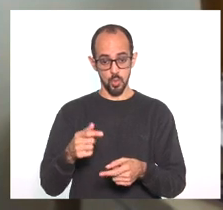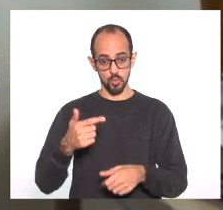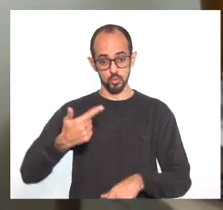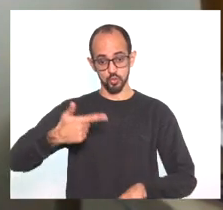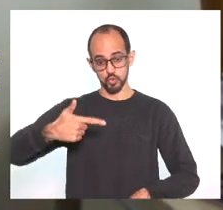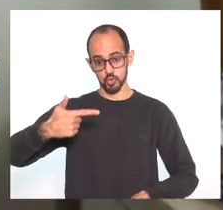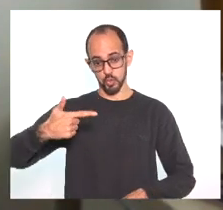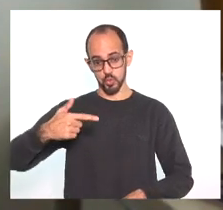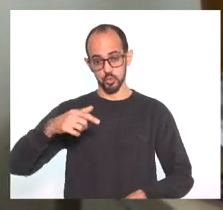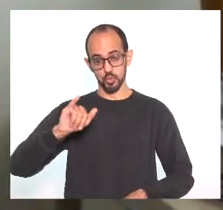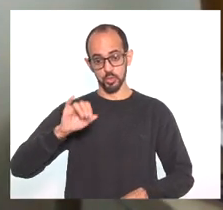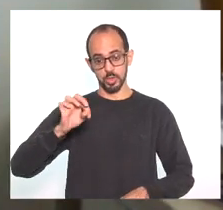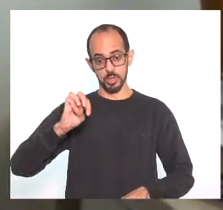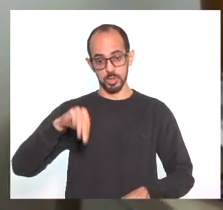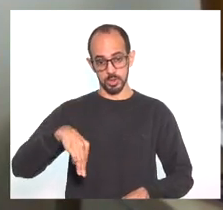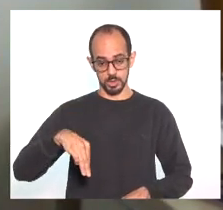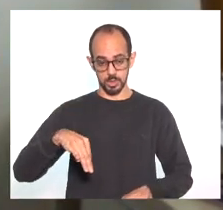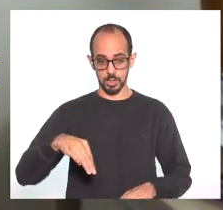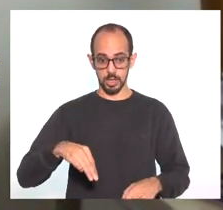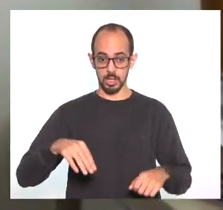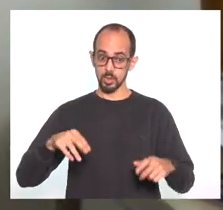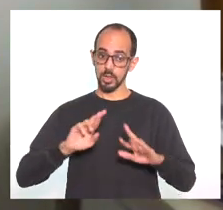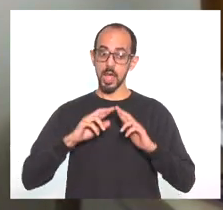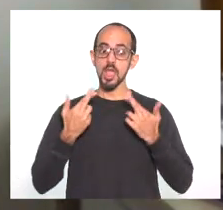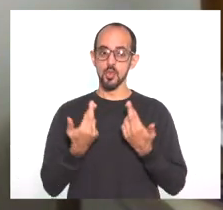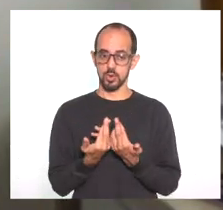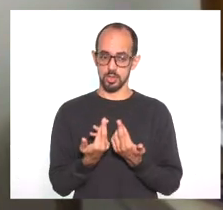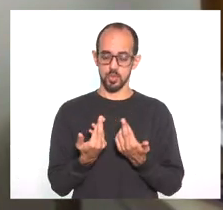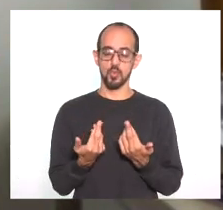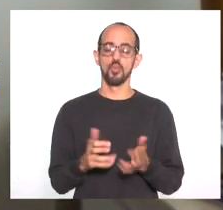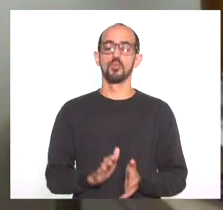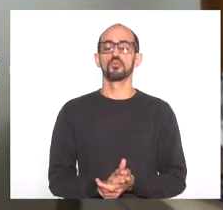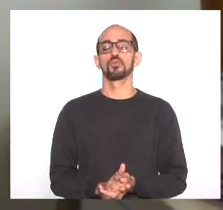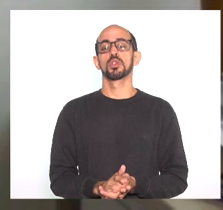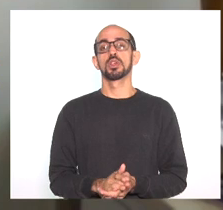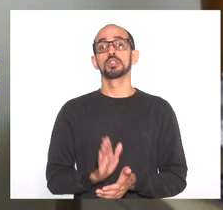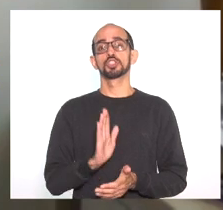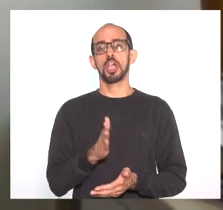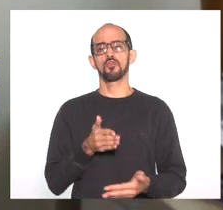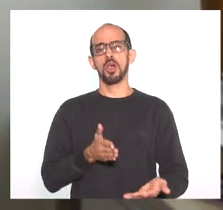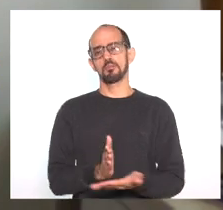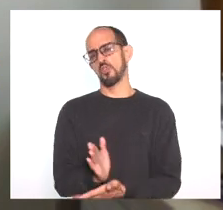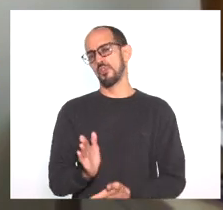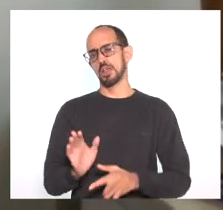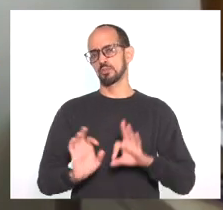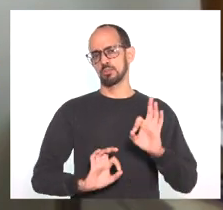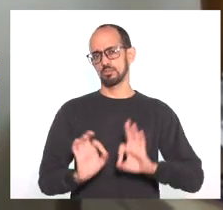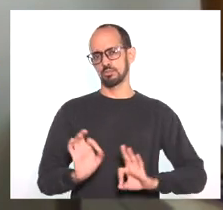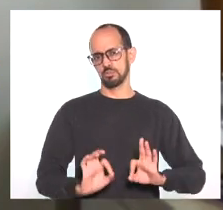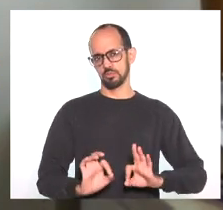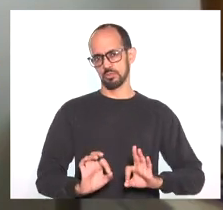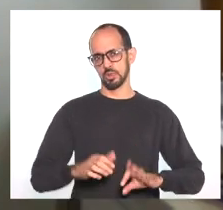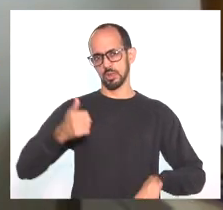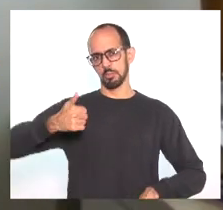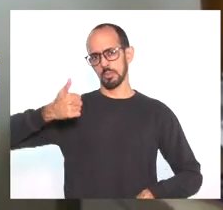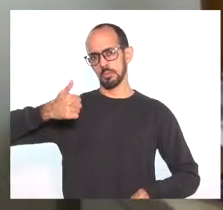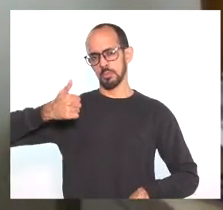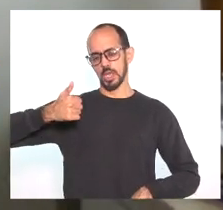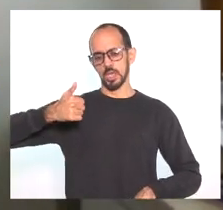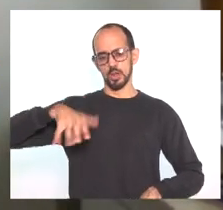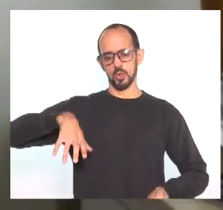item da pauta. Como nós aprovamos que primeiro vamos ouvir